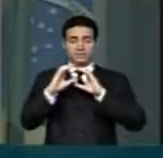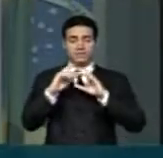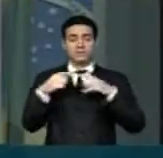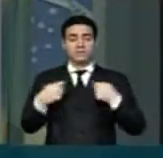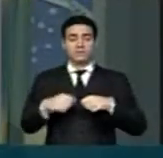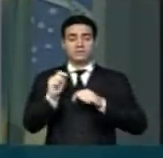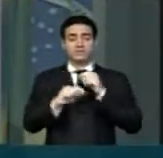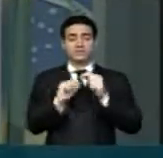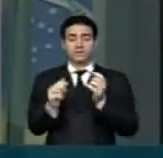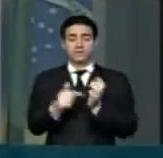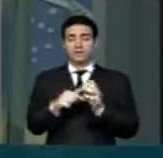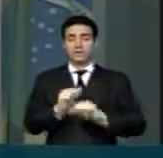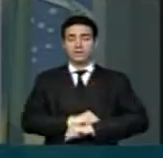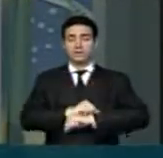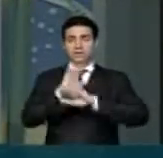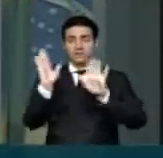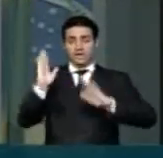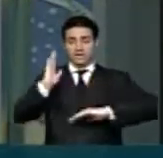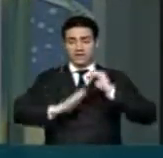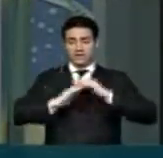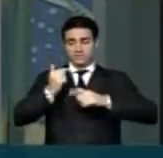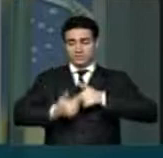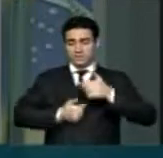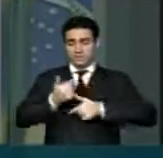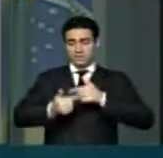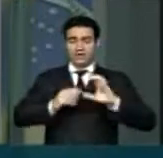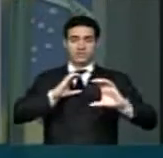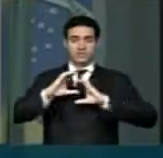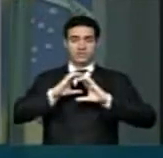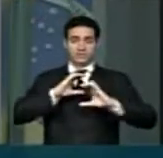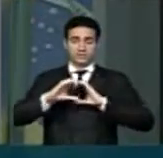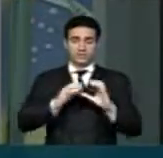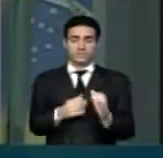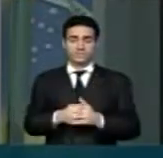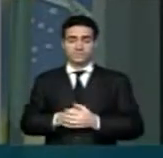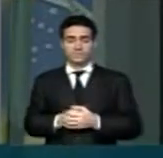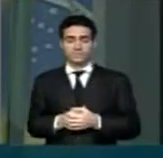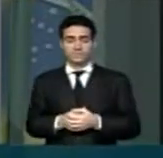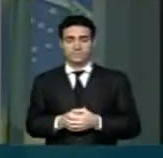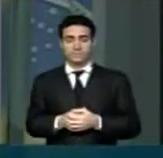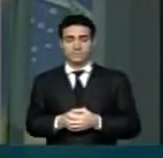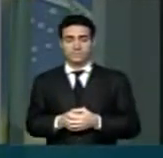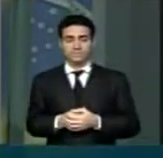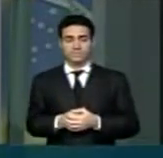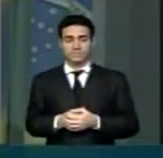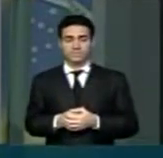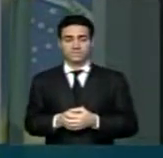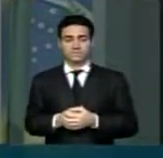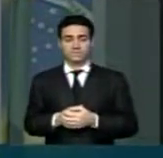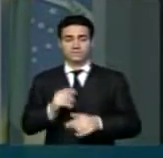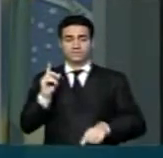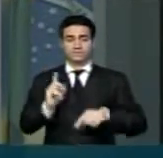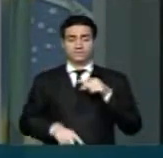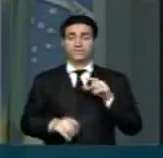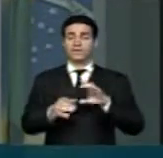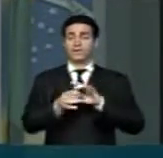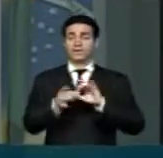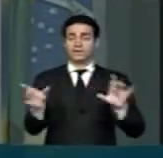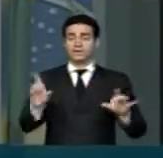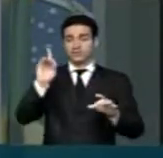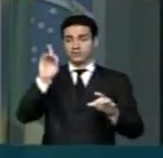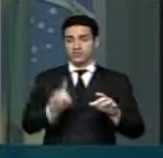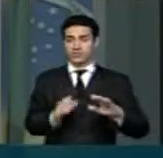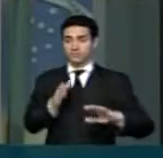da transparência dos seus atos aos seus concidadãos. Censurar o livre direito de acesso à